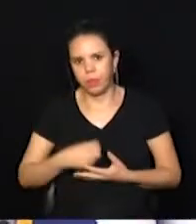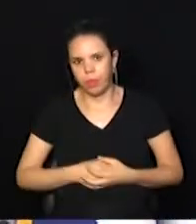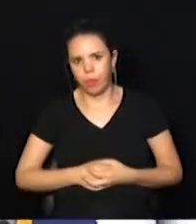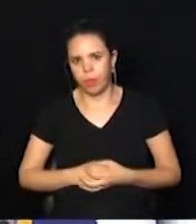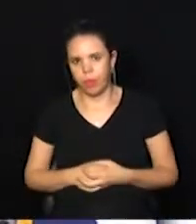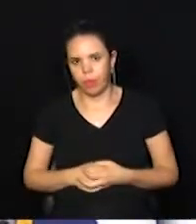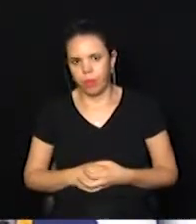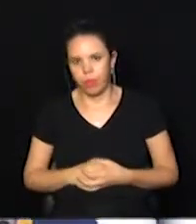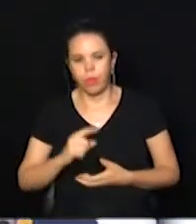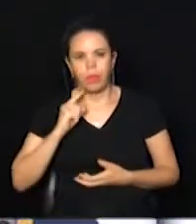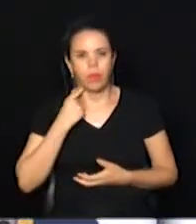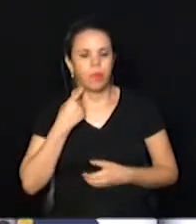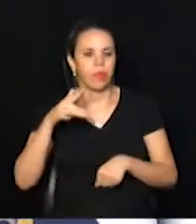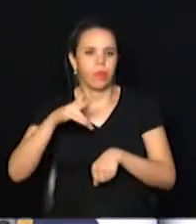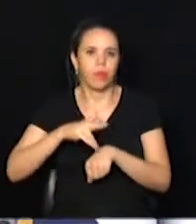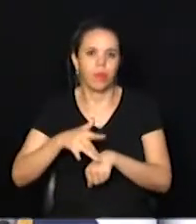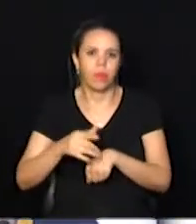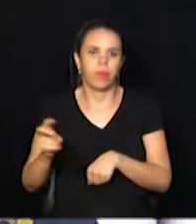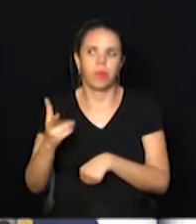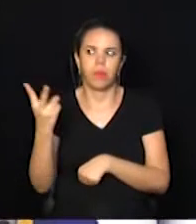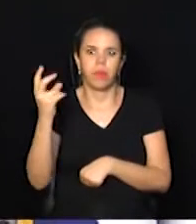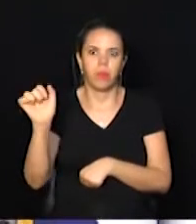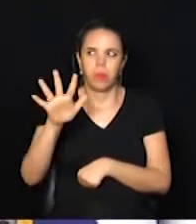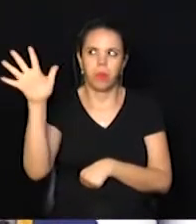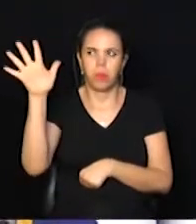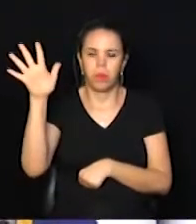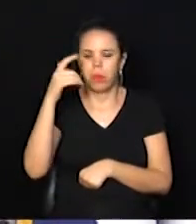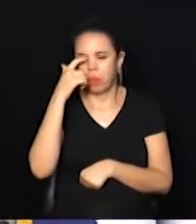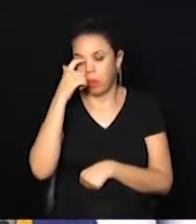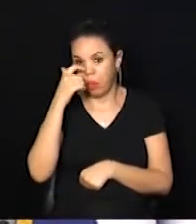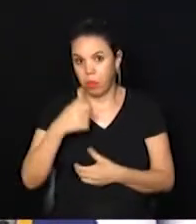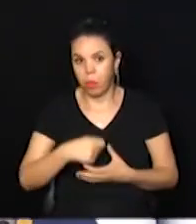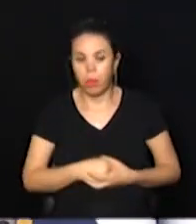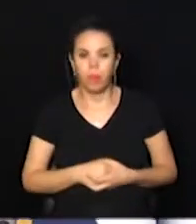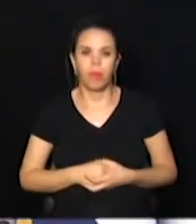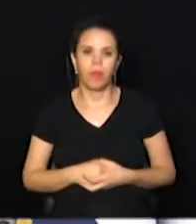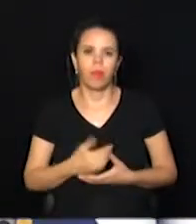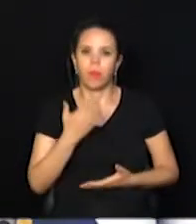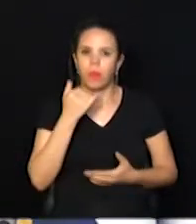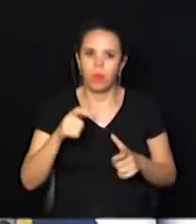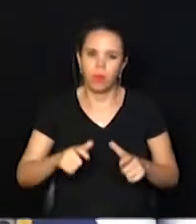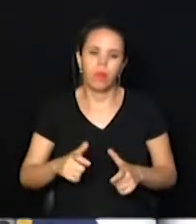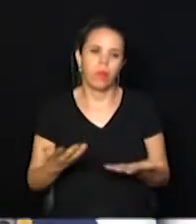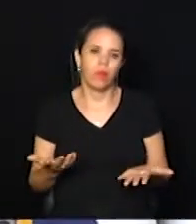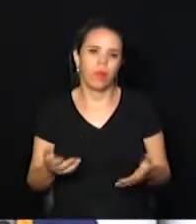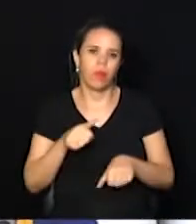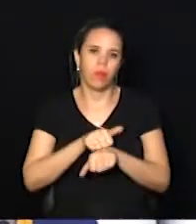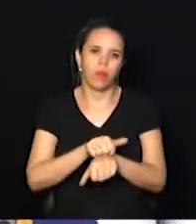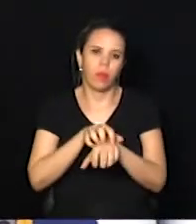Questão do lixo, que era um absurdo, um valor enorme para fora, da merenda, do